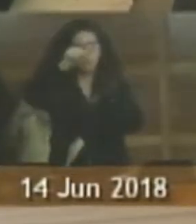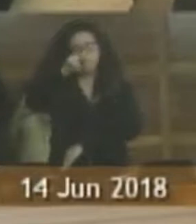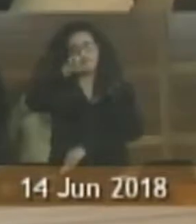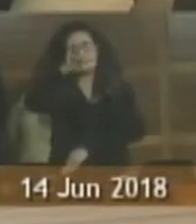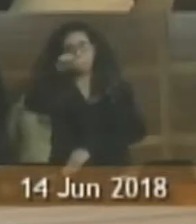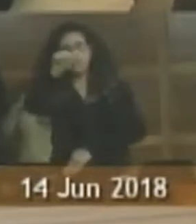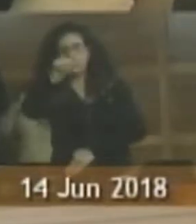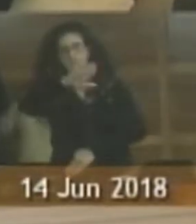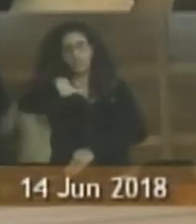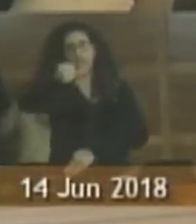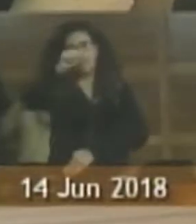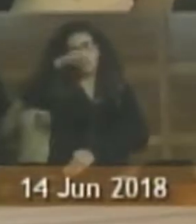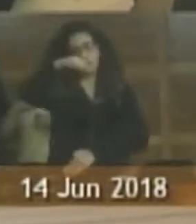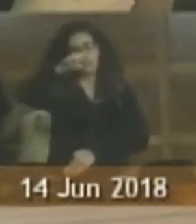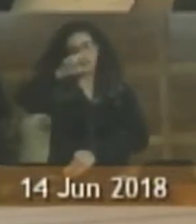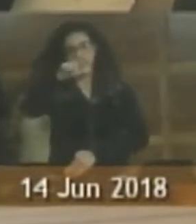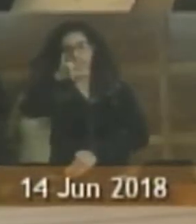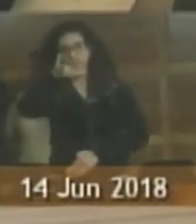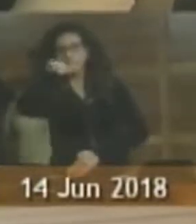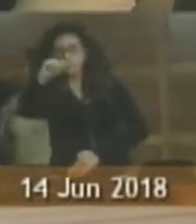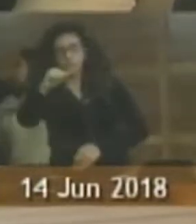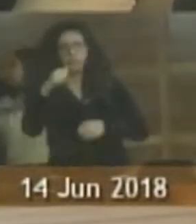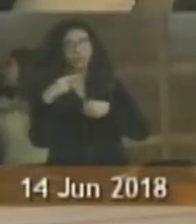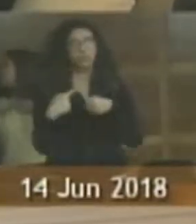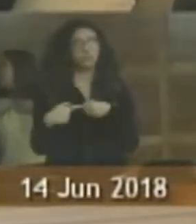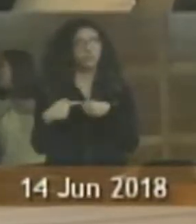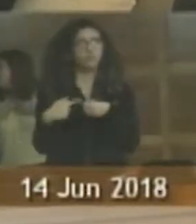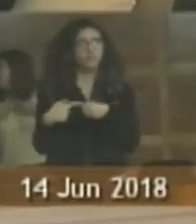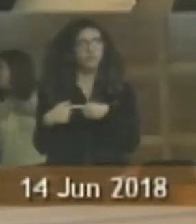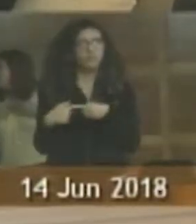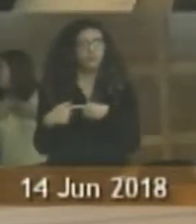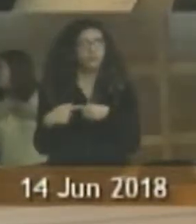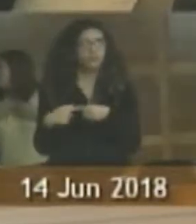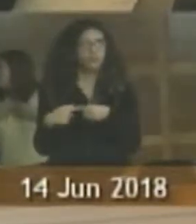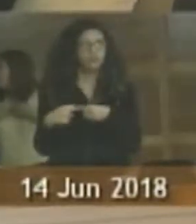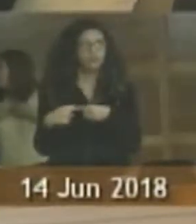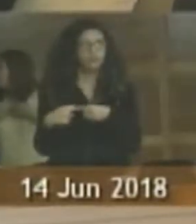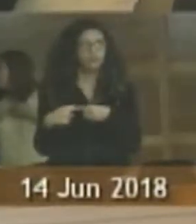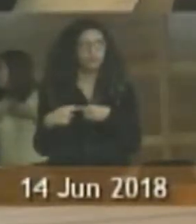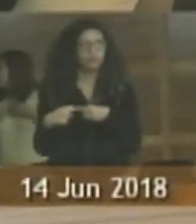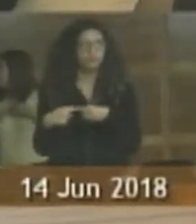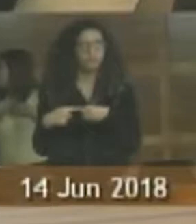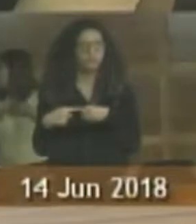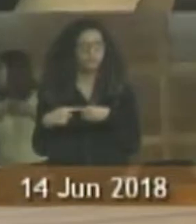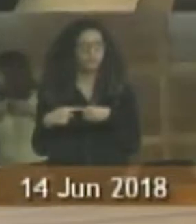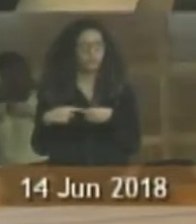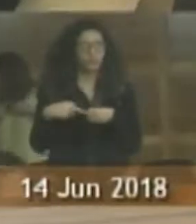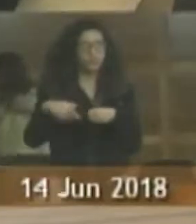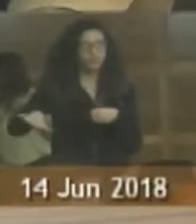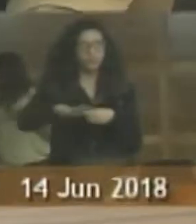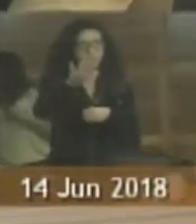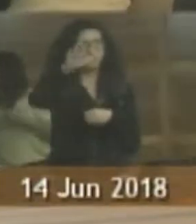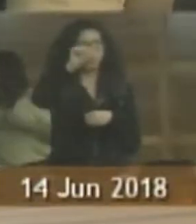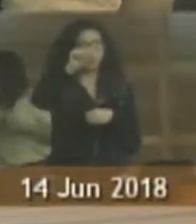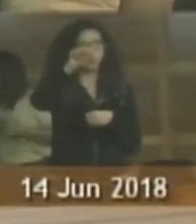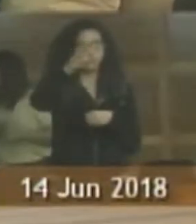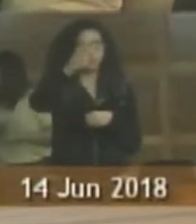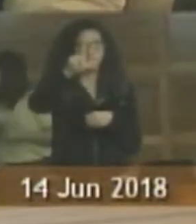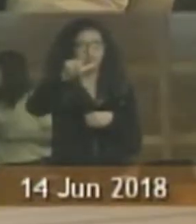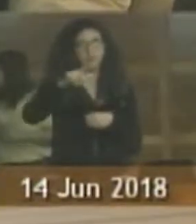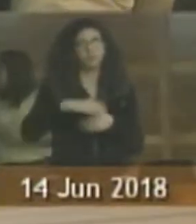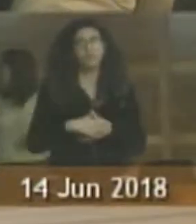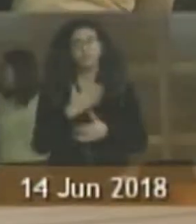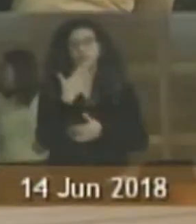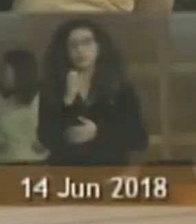trecho compreendido entre as residências número 400 e número 432, no bairro Morro do Abel.